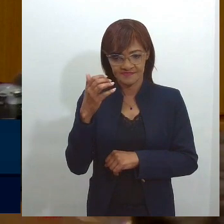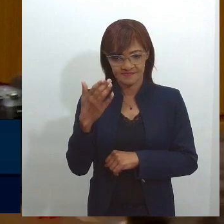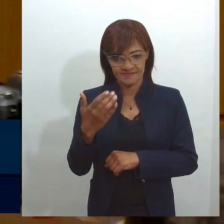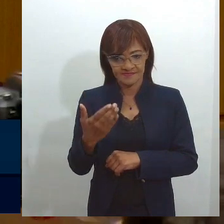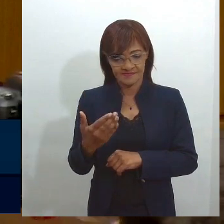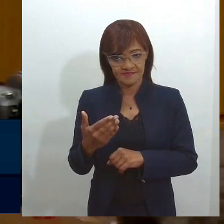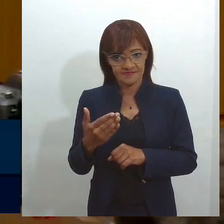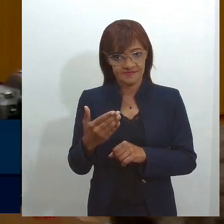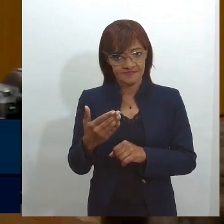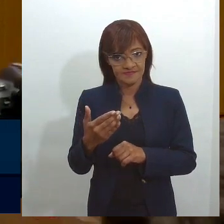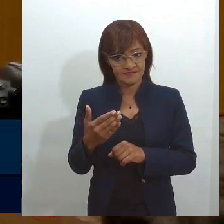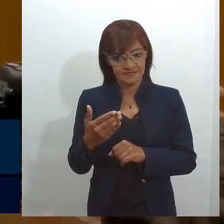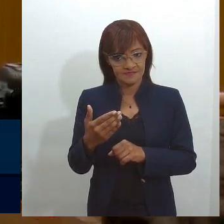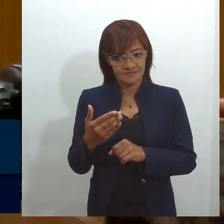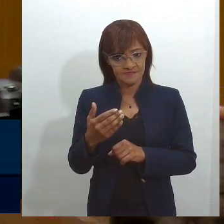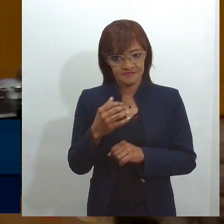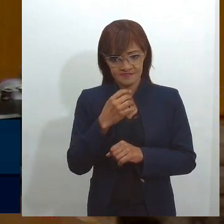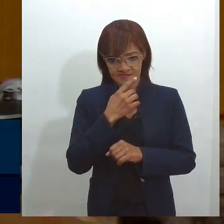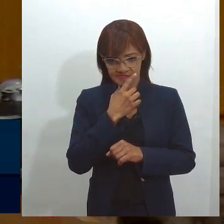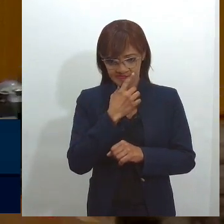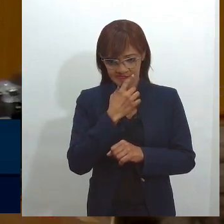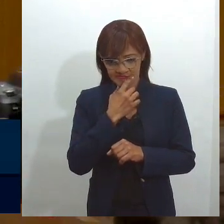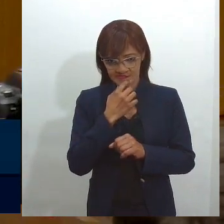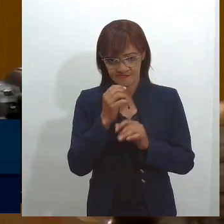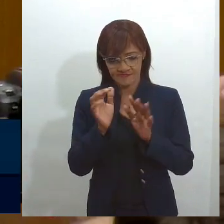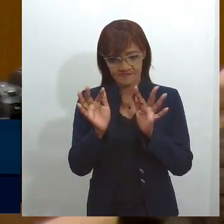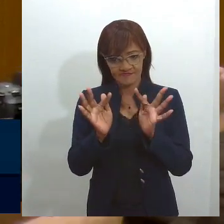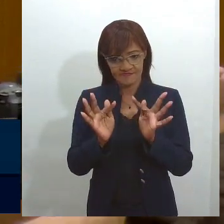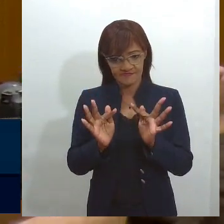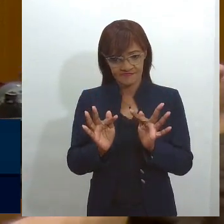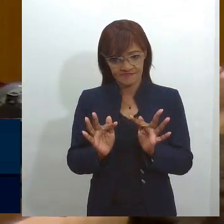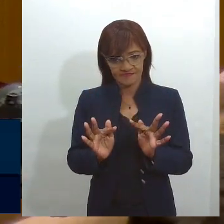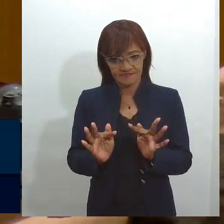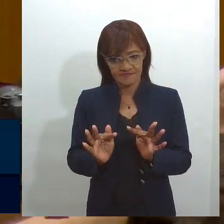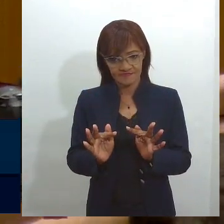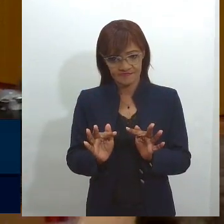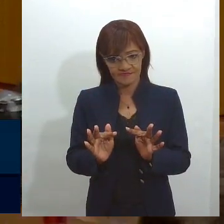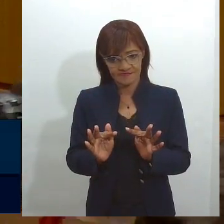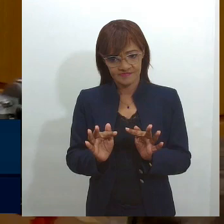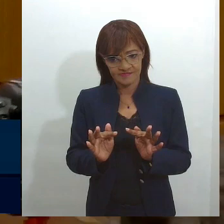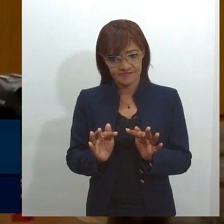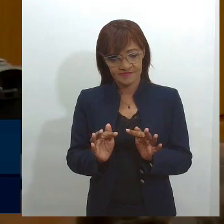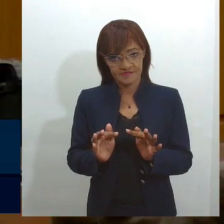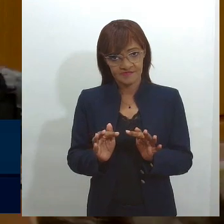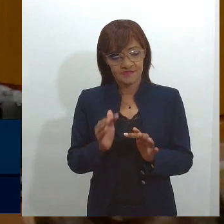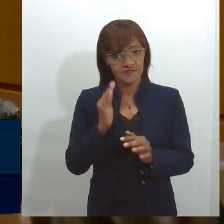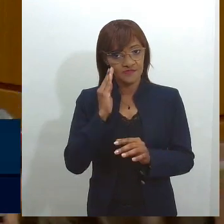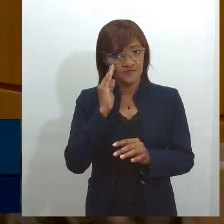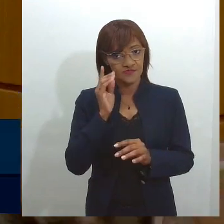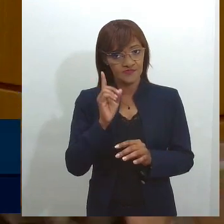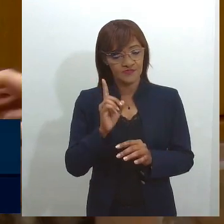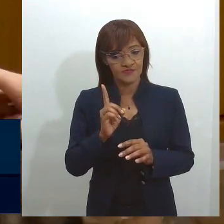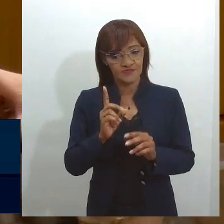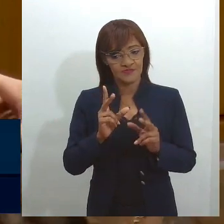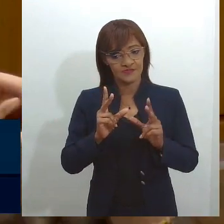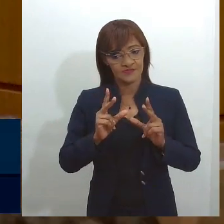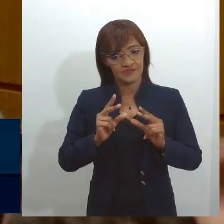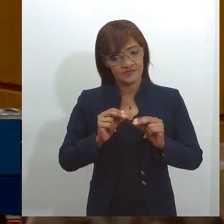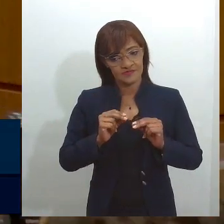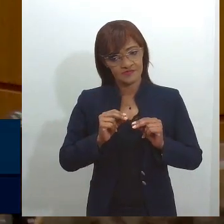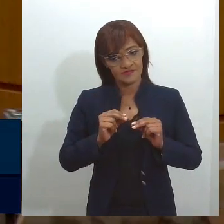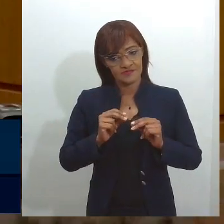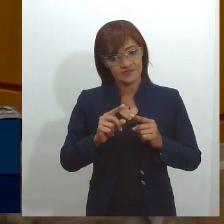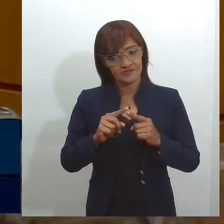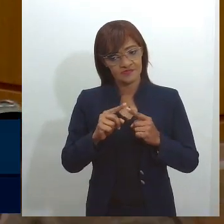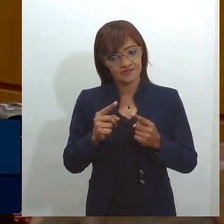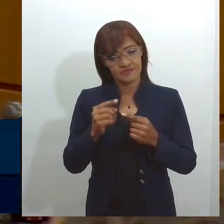ter esse privilégio. Não sei nem se mereço tanto, mas fico muito agradecido a todos que deram